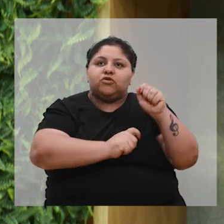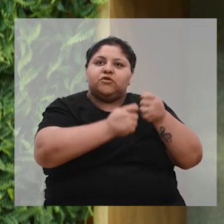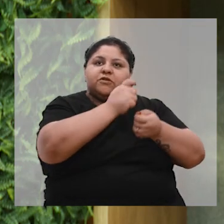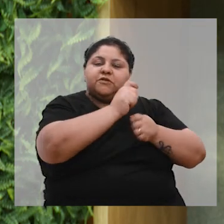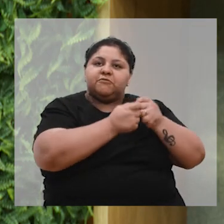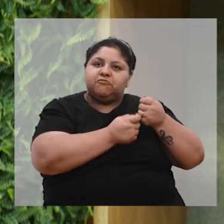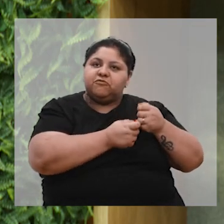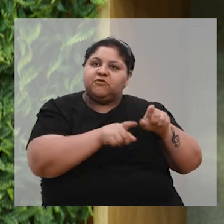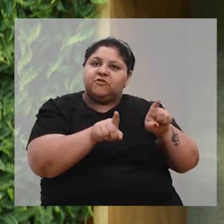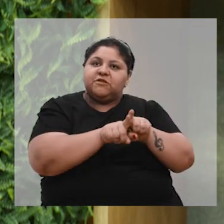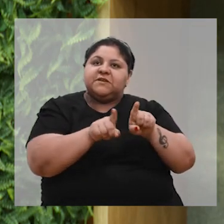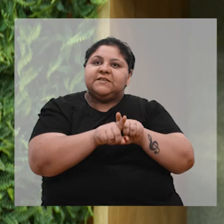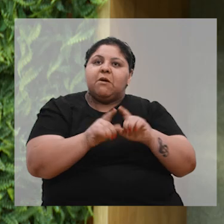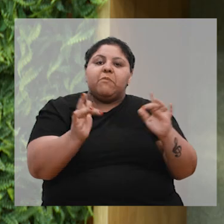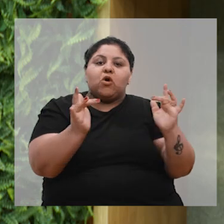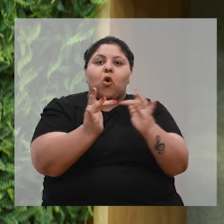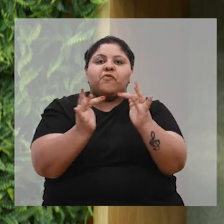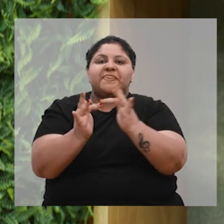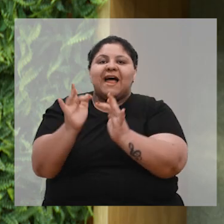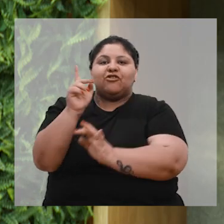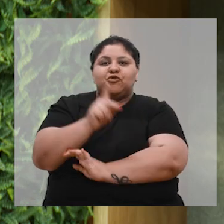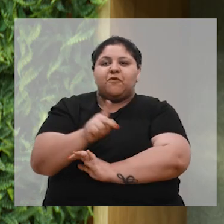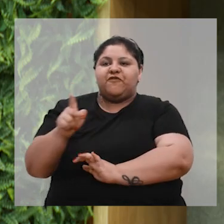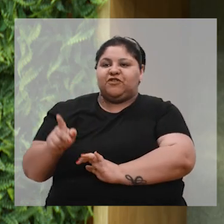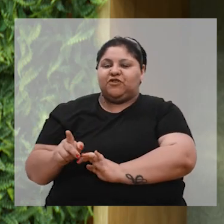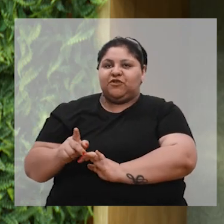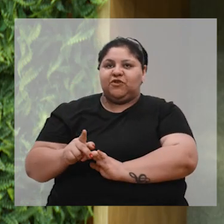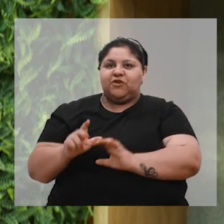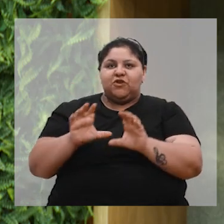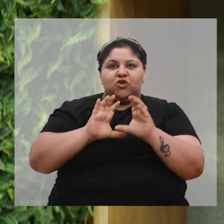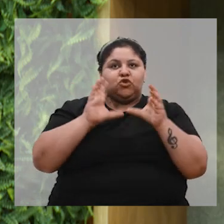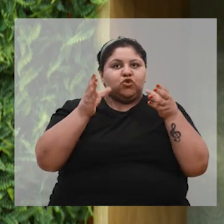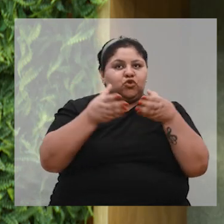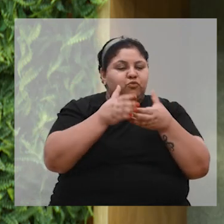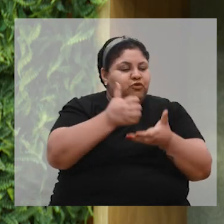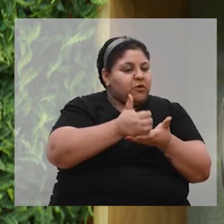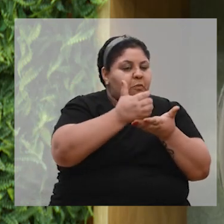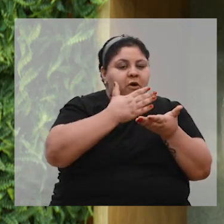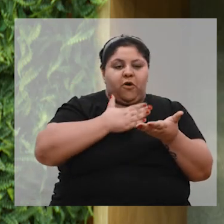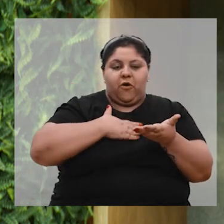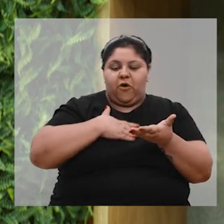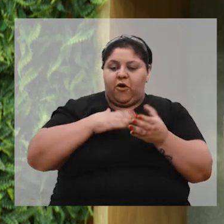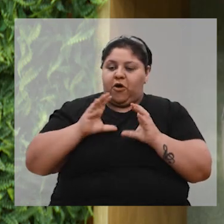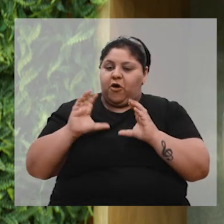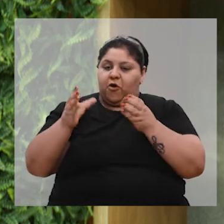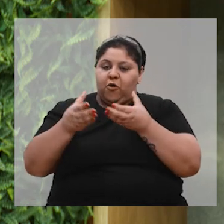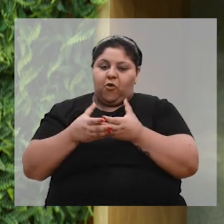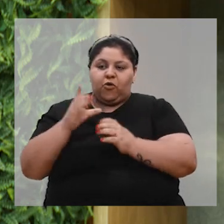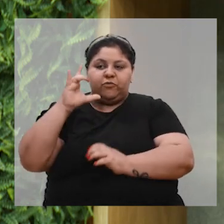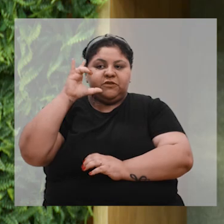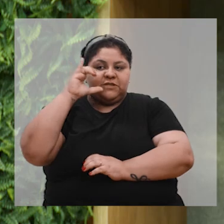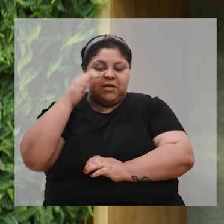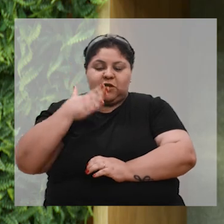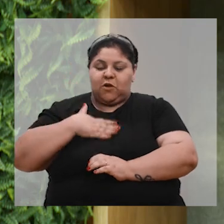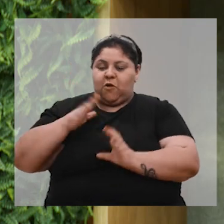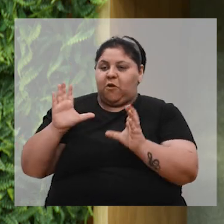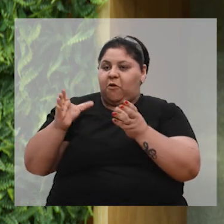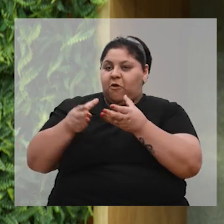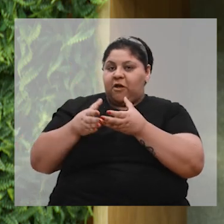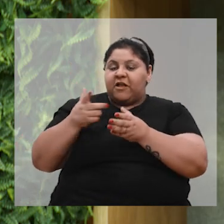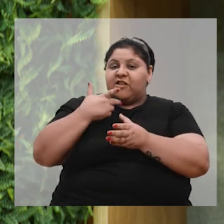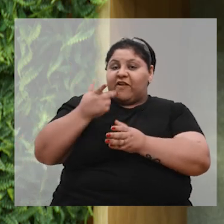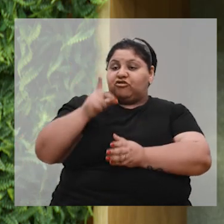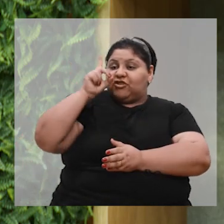eu não abro mão de estar em contato com esses professores. Então, nos grupos de suporte sou eu que estou lá, nos grupos de Instagram sou eu que estou lá, então eles